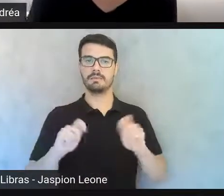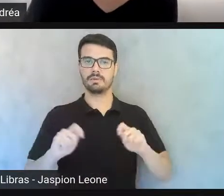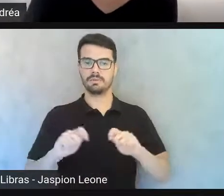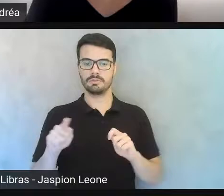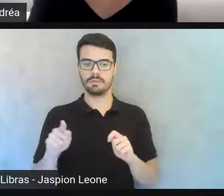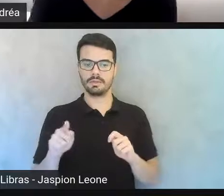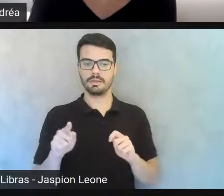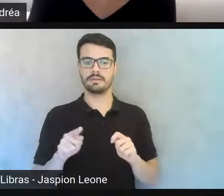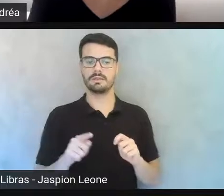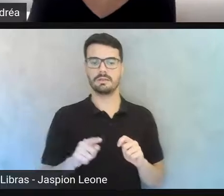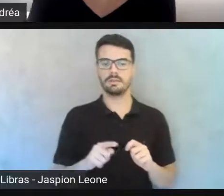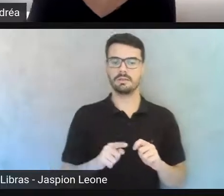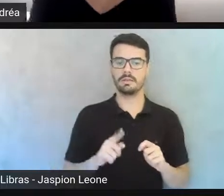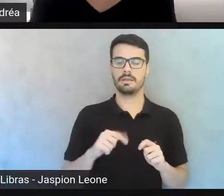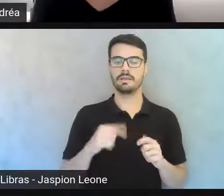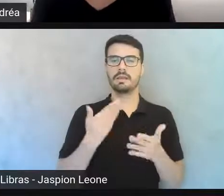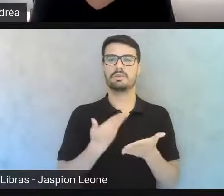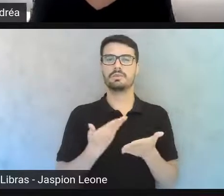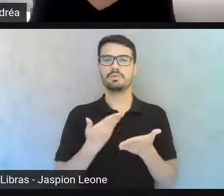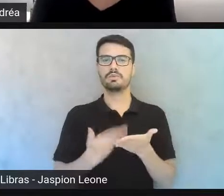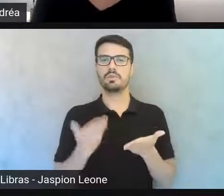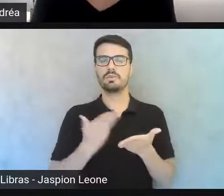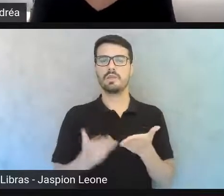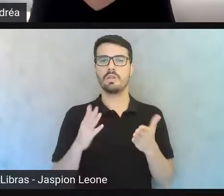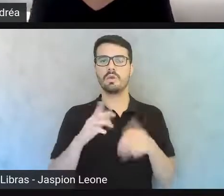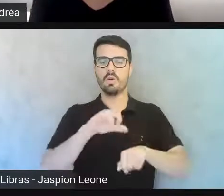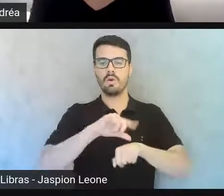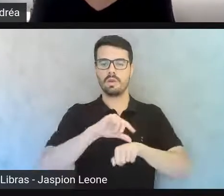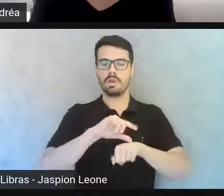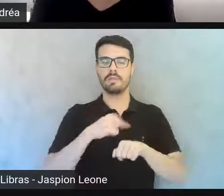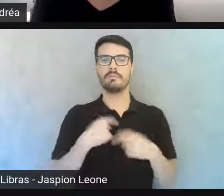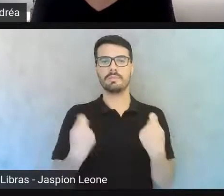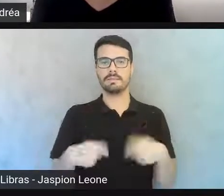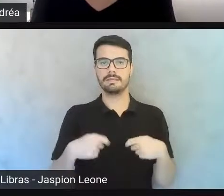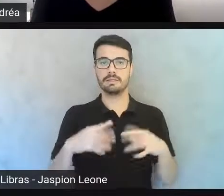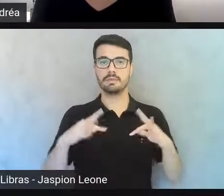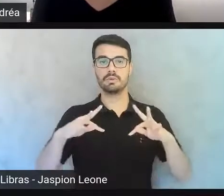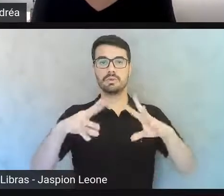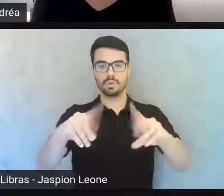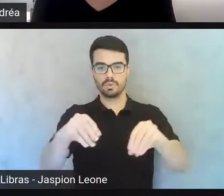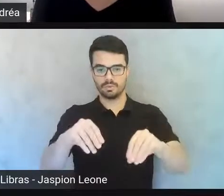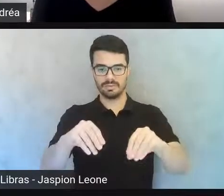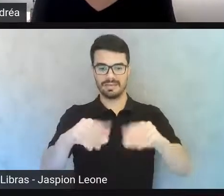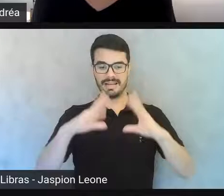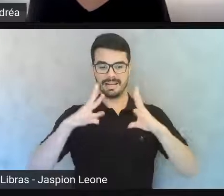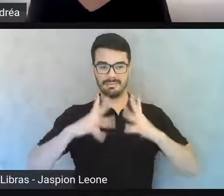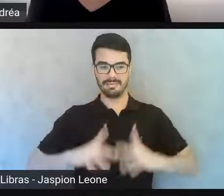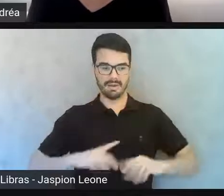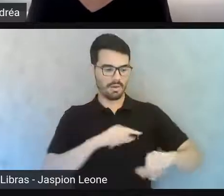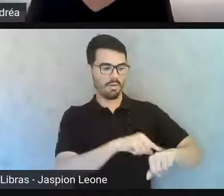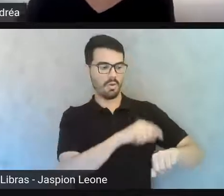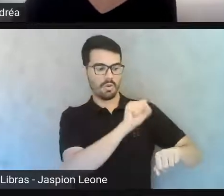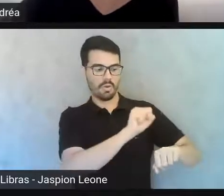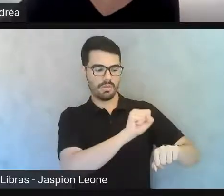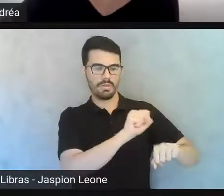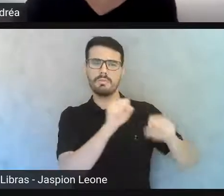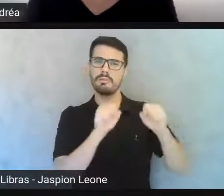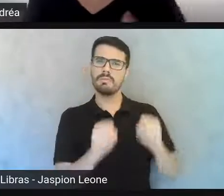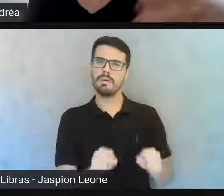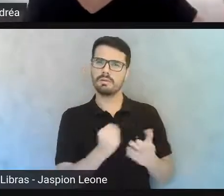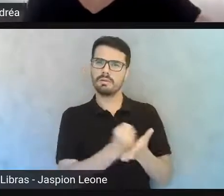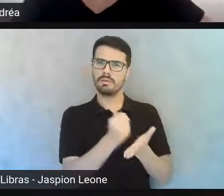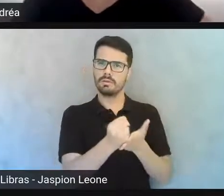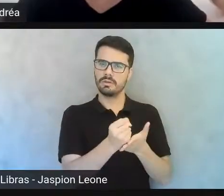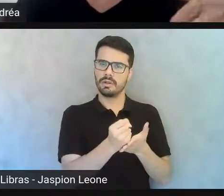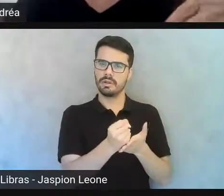temos contrato em hora. Eu preciso que todo mundo esteja lá limpando às 8 horas. Eu não posso contratar em hora, um período à